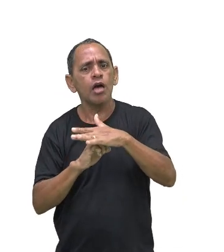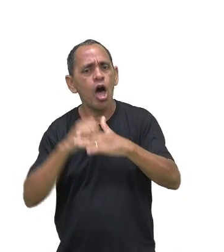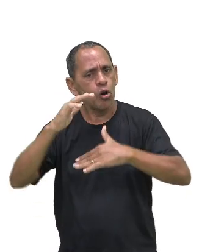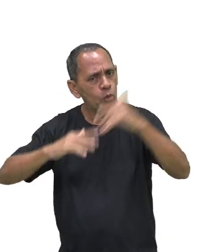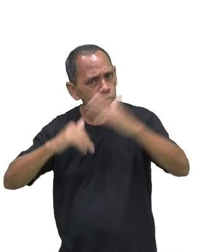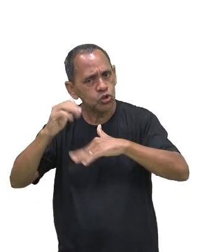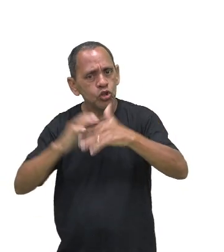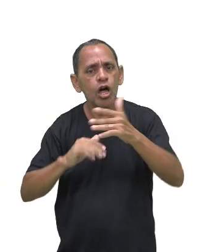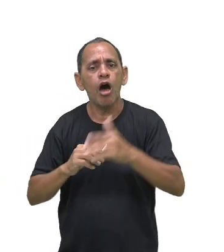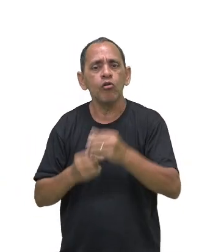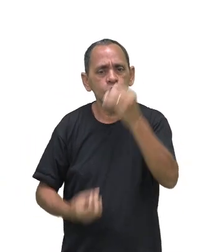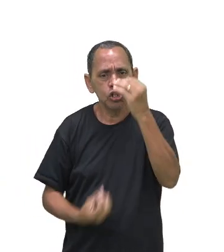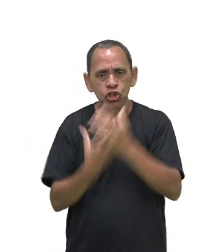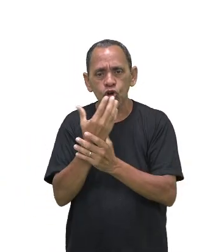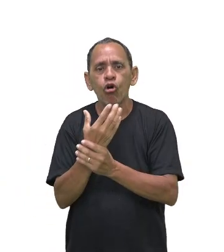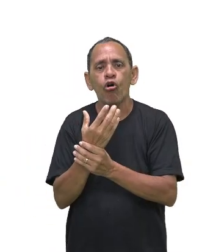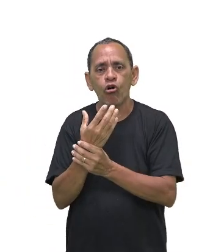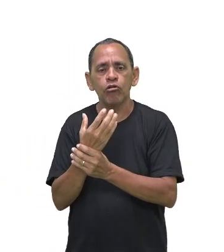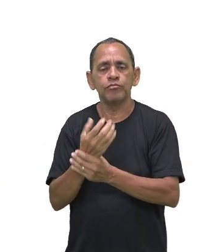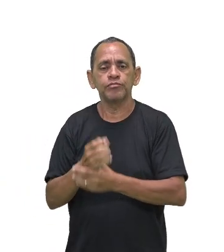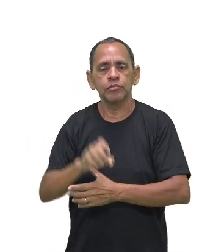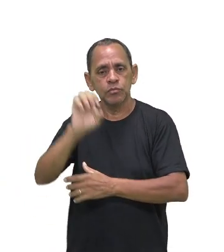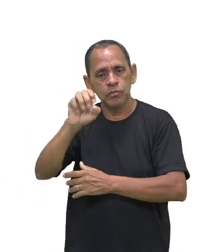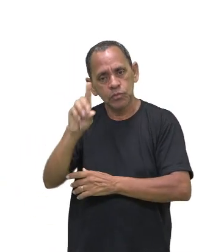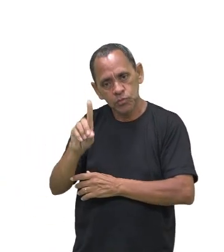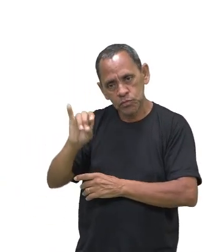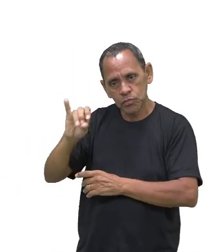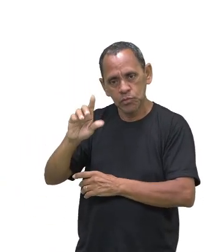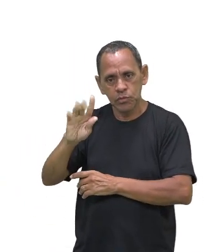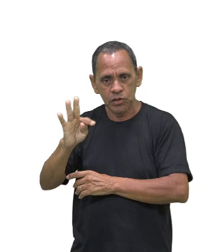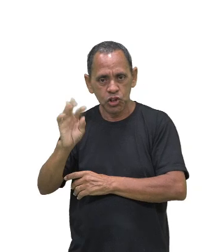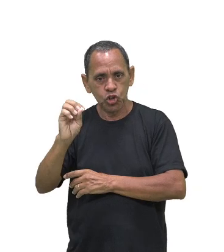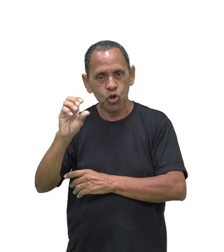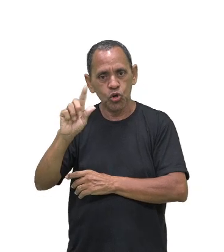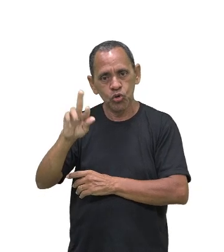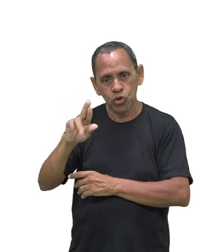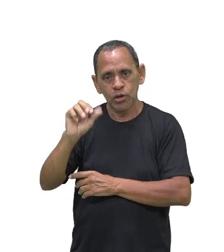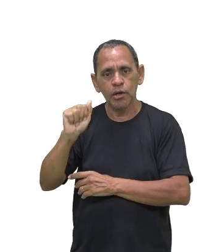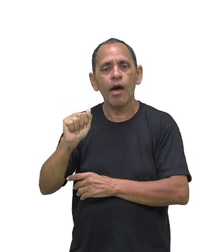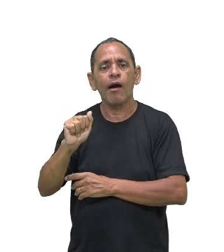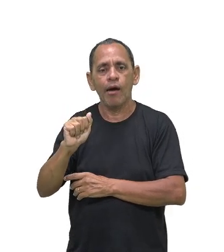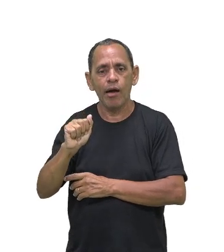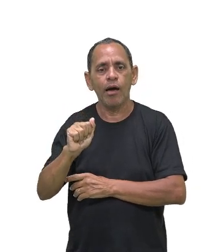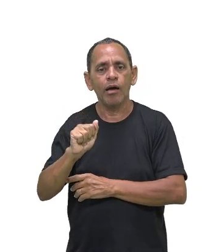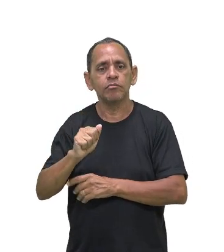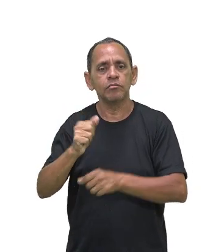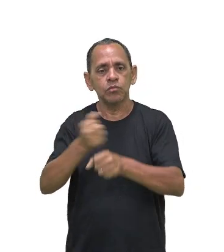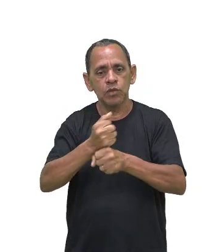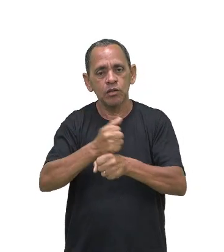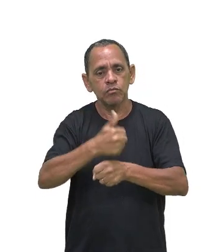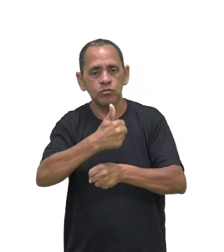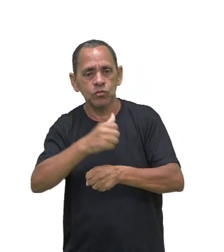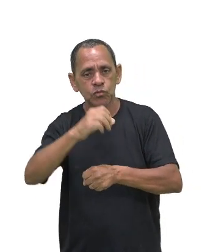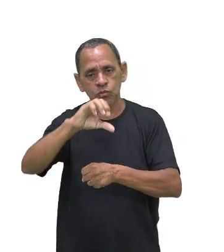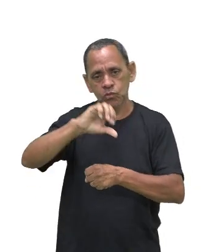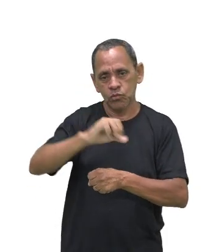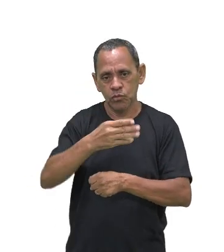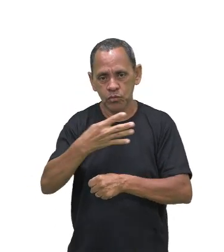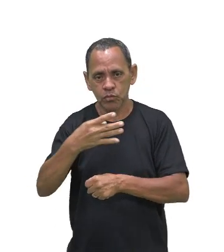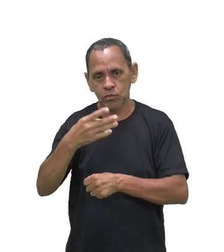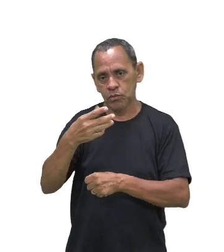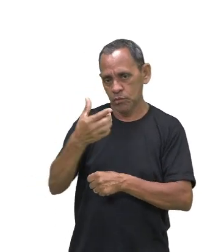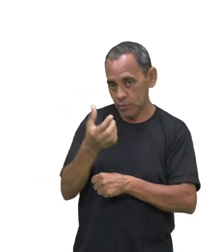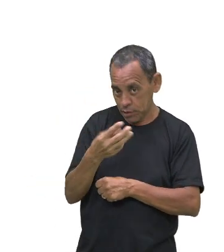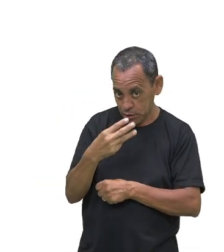Editora Brasiliense, isso no ano de 1943, com o amigo Monteiro Lobato.